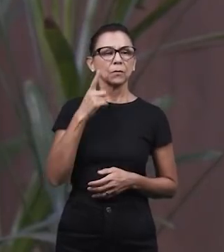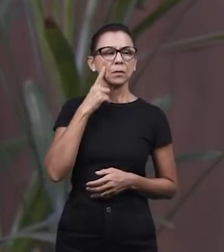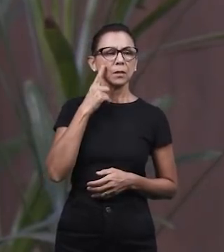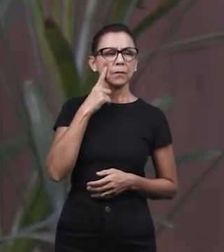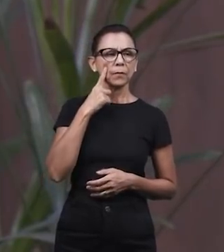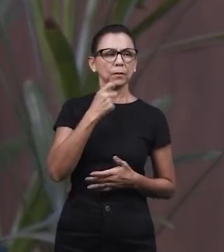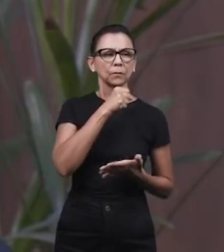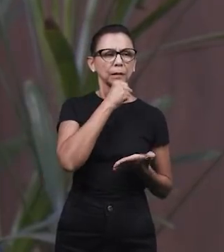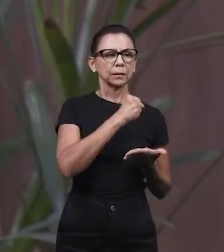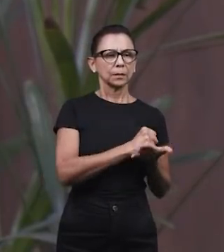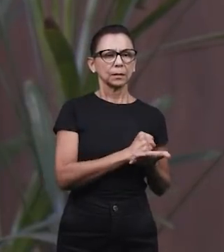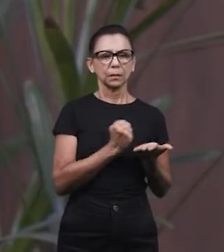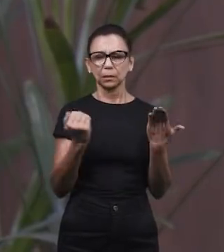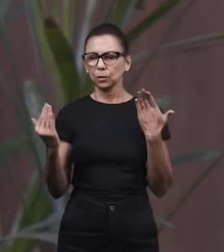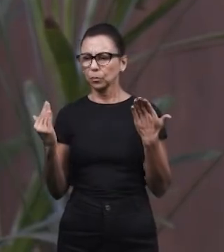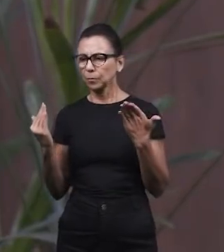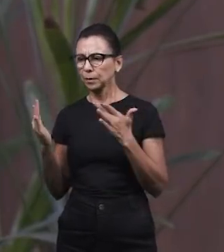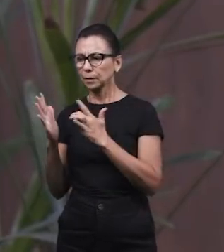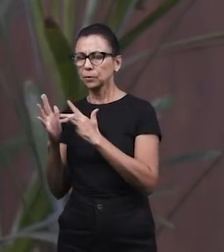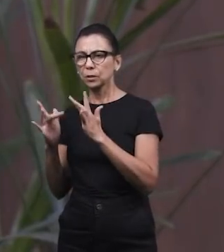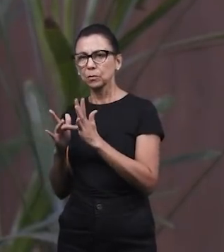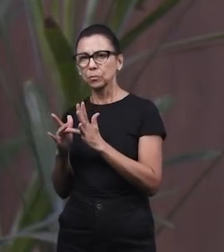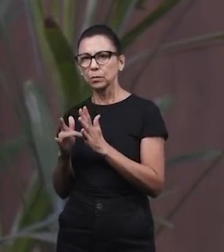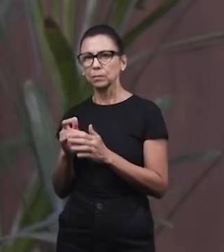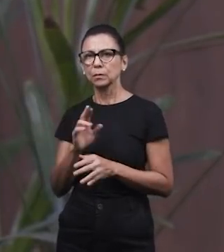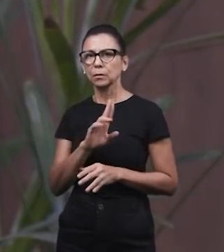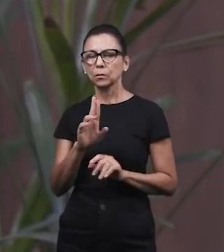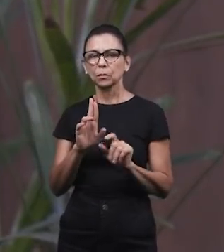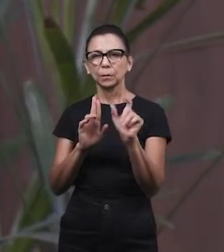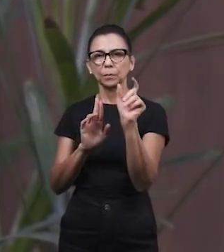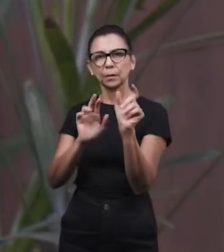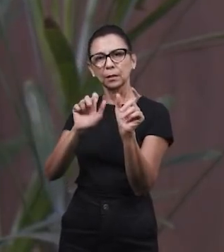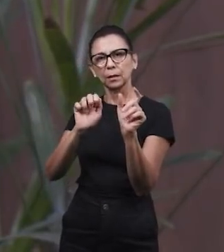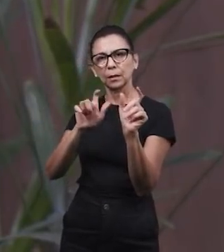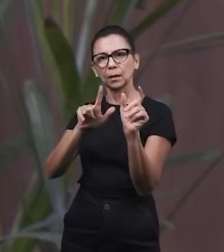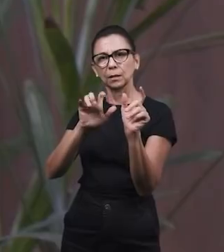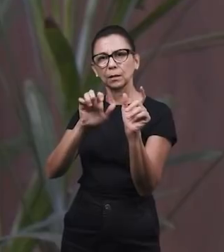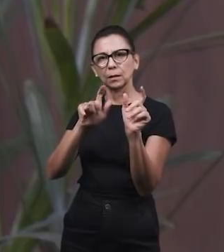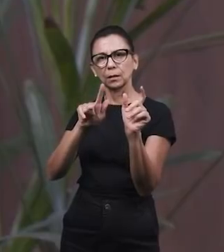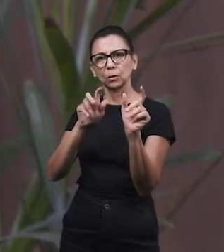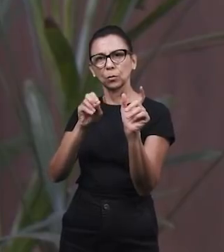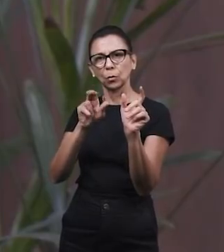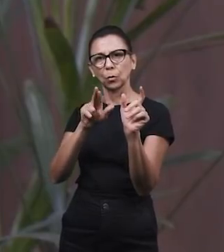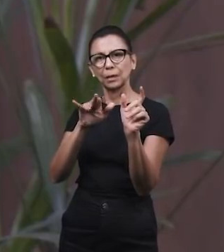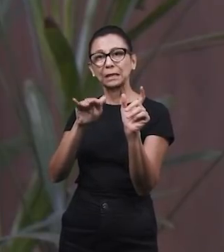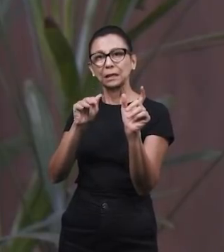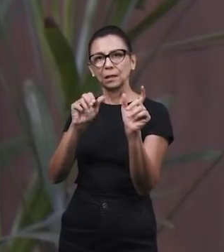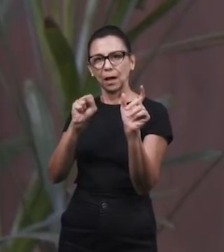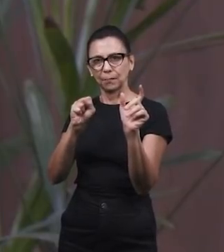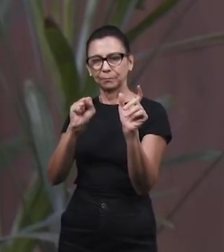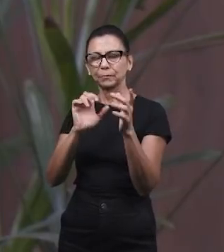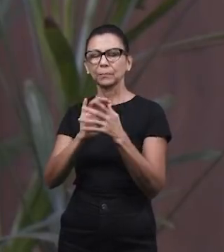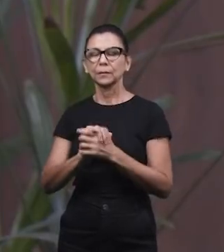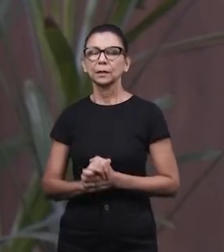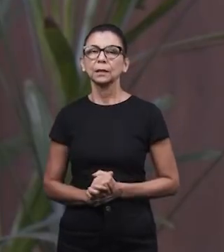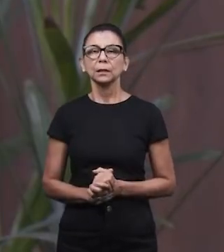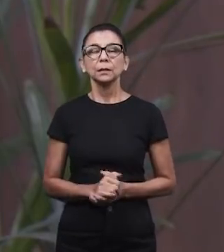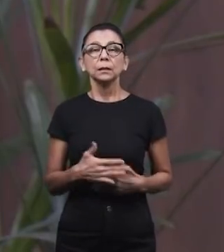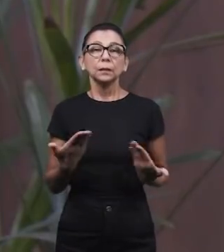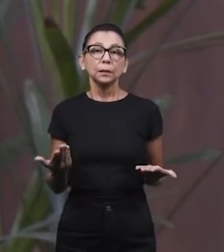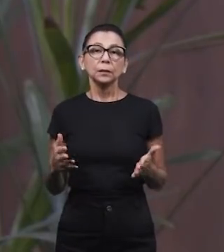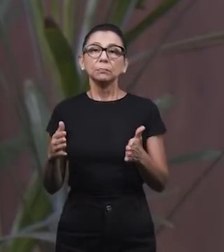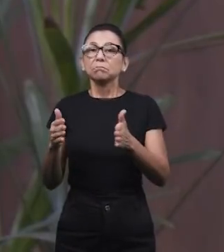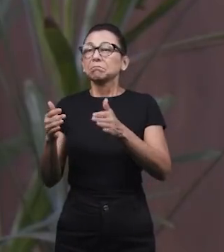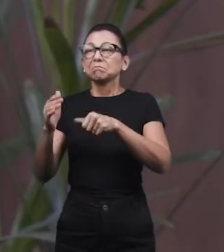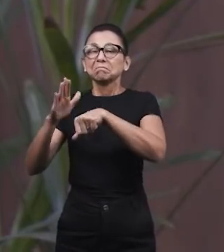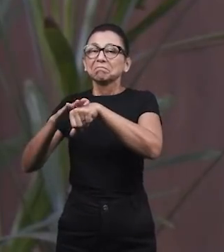Velho Testamento e nelas você vê Jesus. E é Jesus que é exatamente o grande, vamos dizer assim, o batalhador das